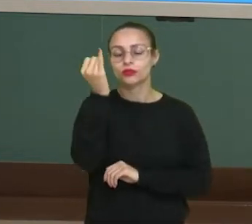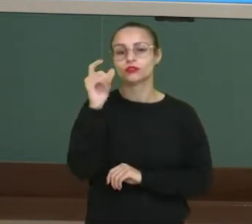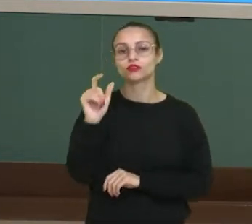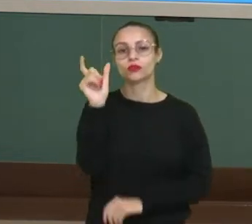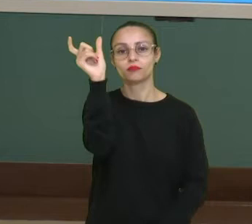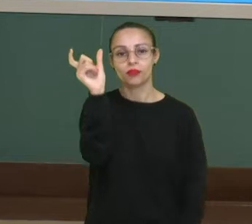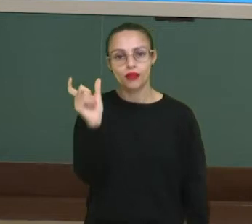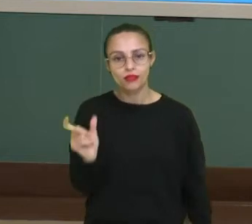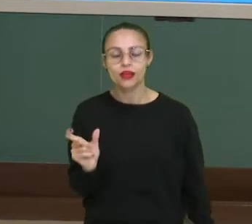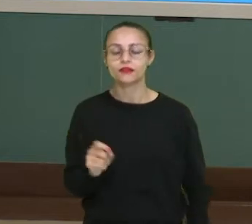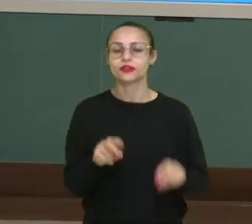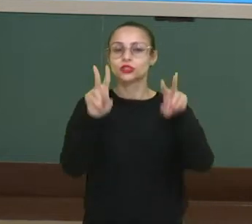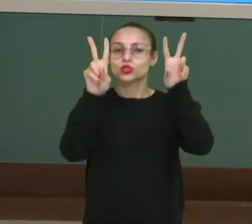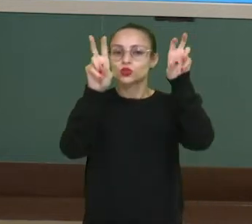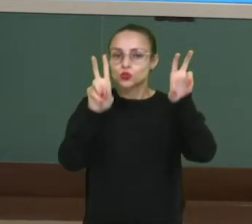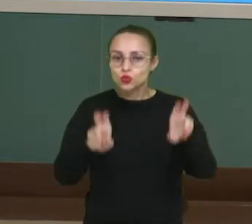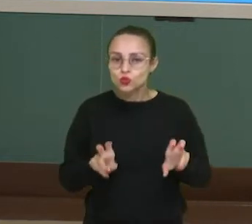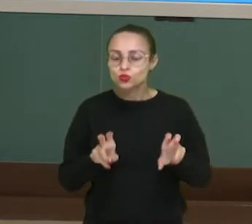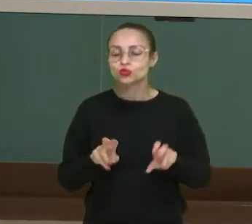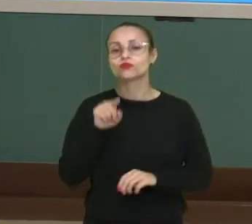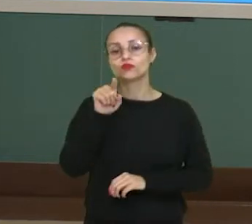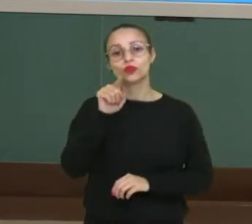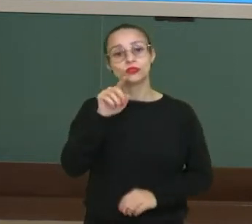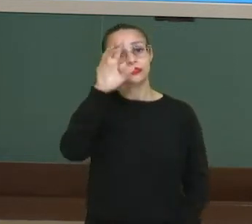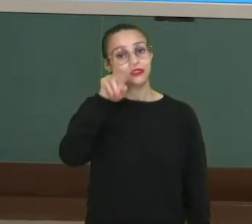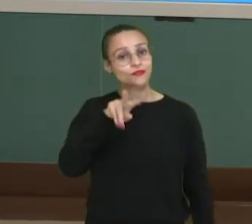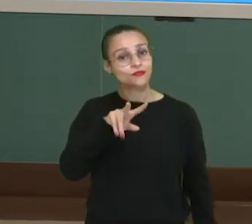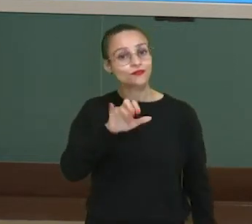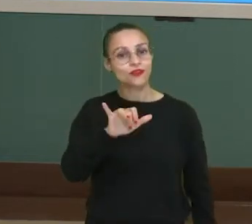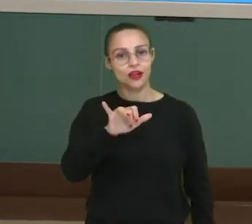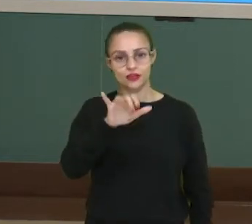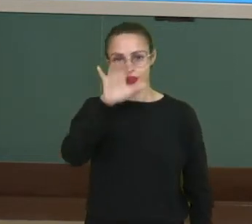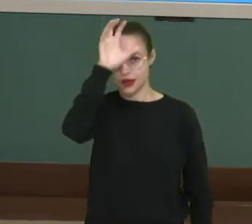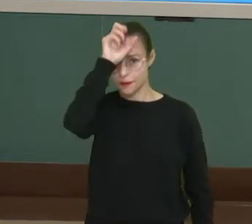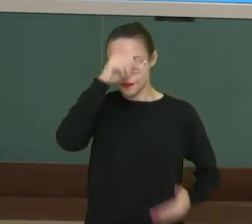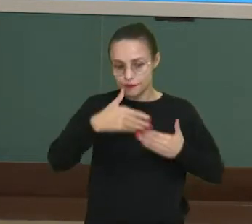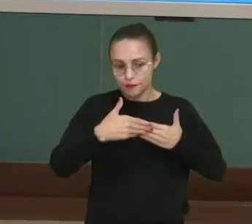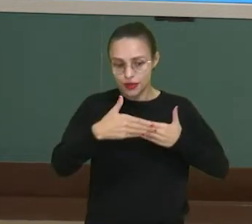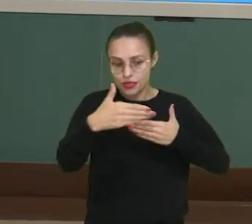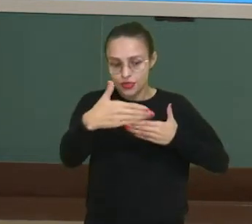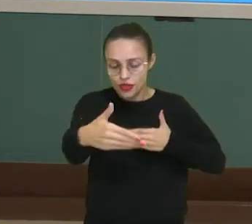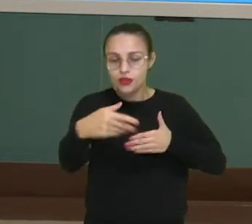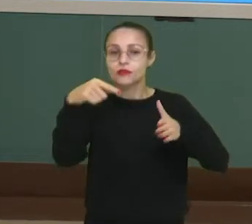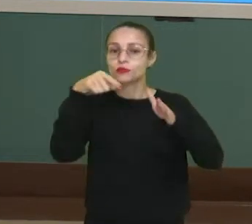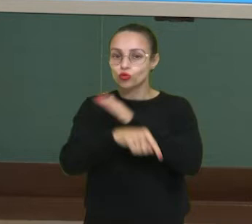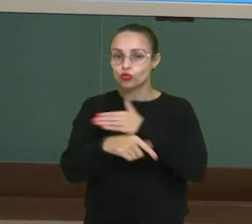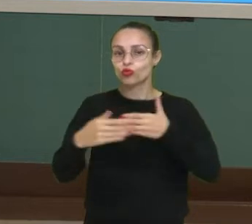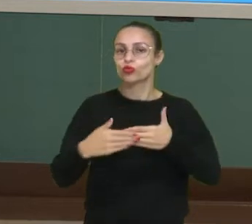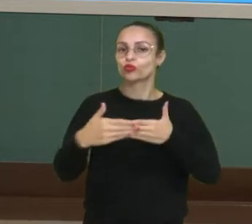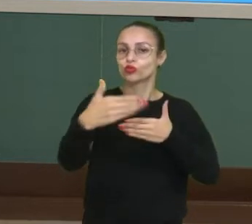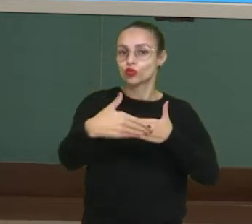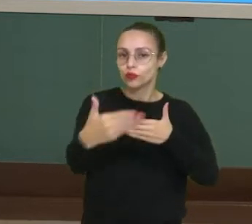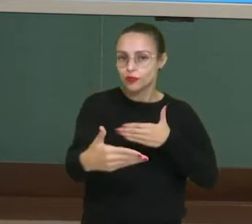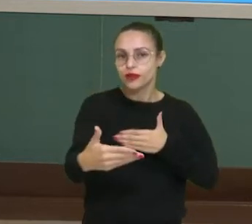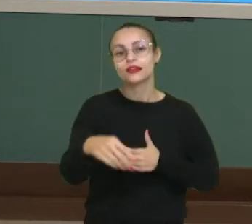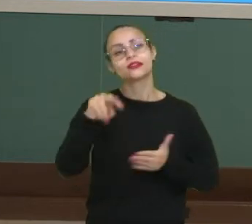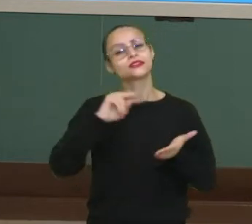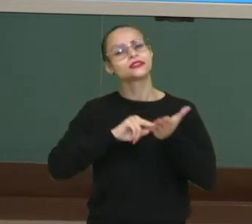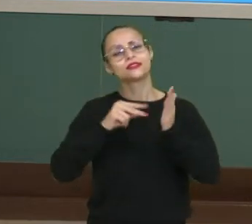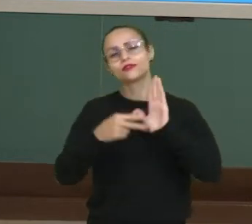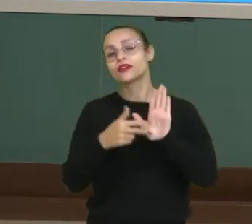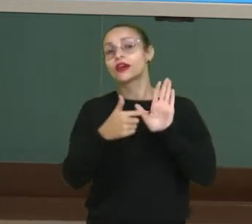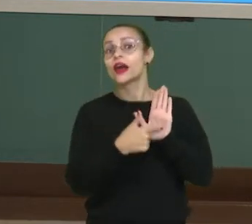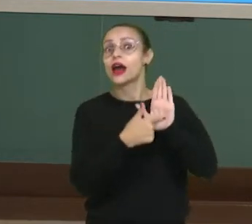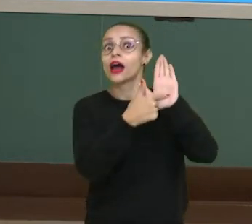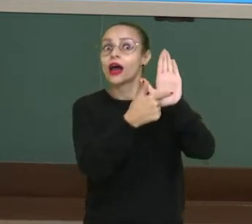palavras, assuntos que você vai aprofundar em breve. Ou seja, é uma